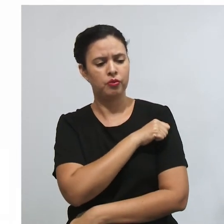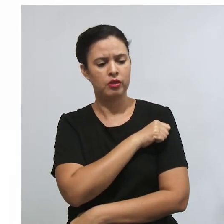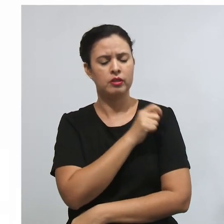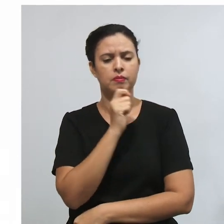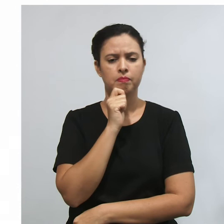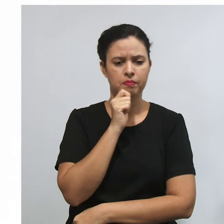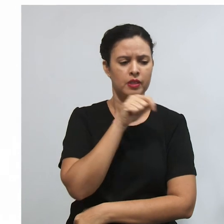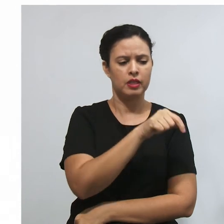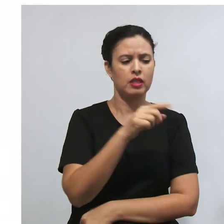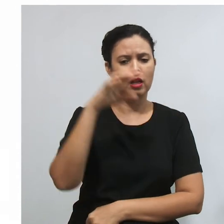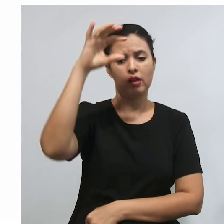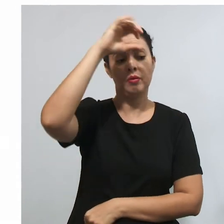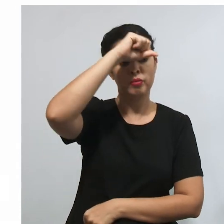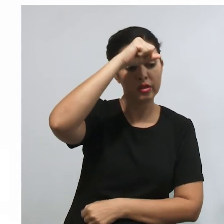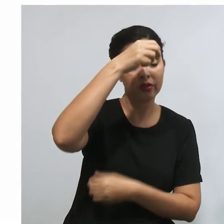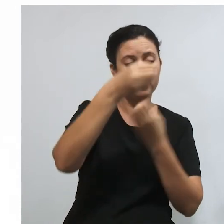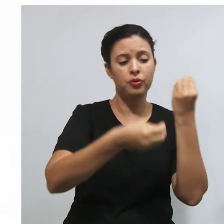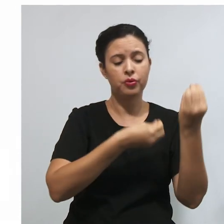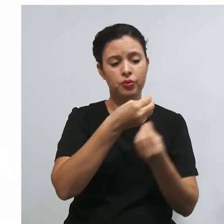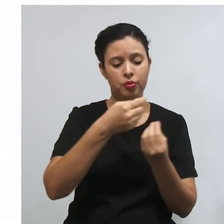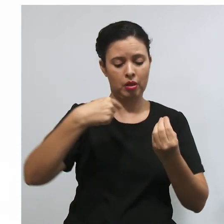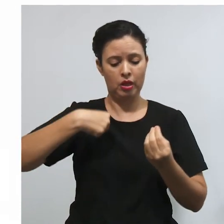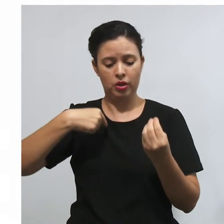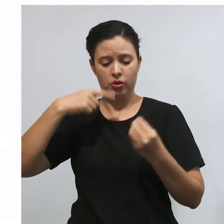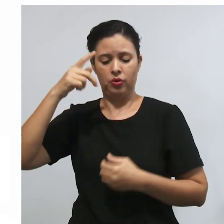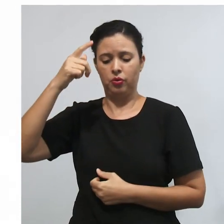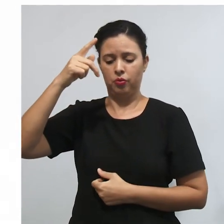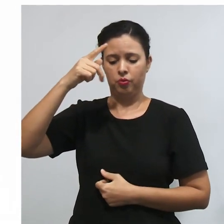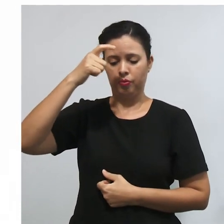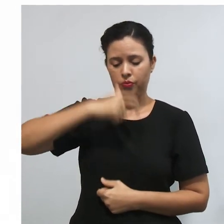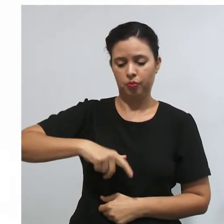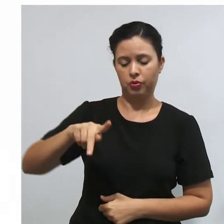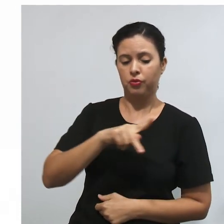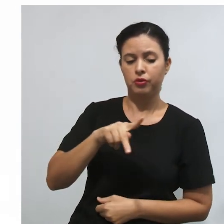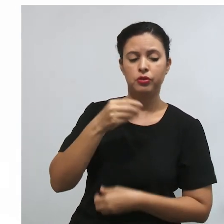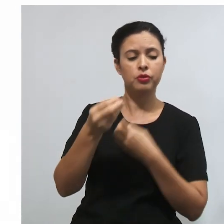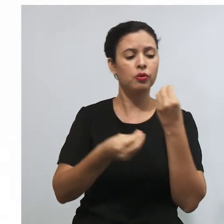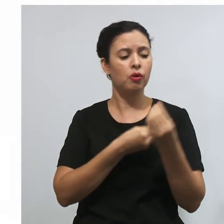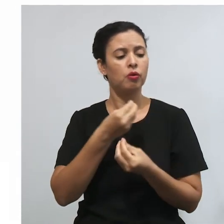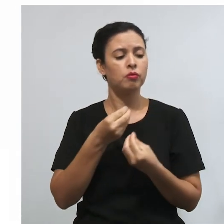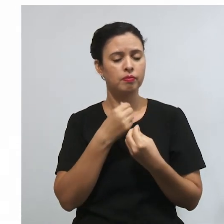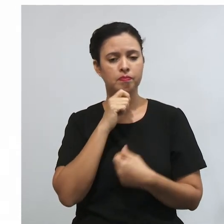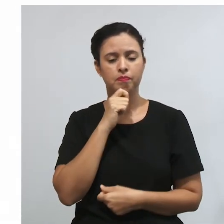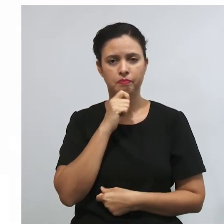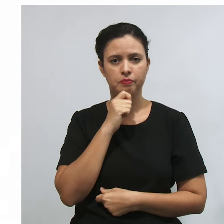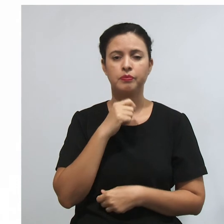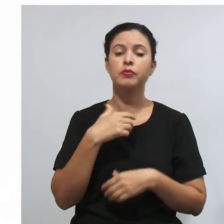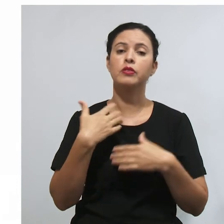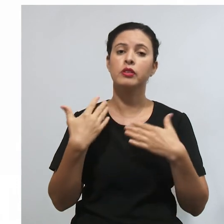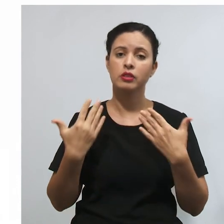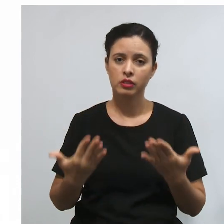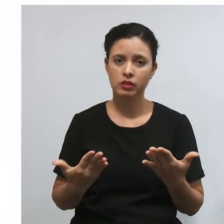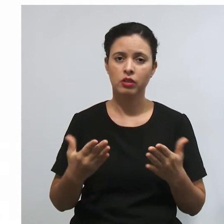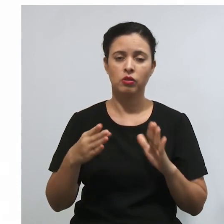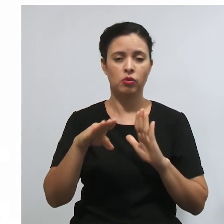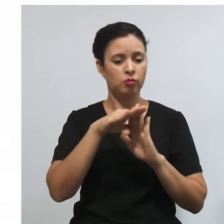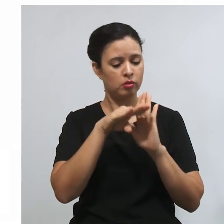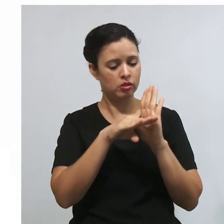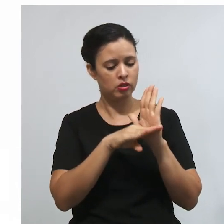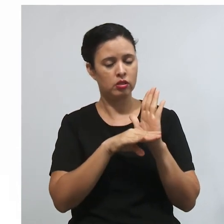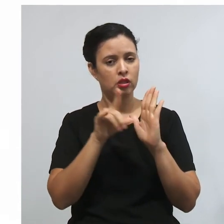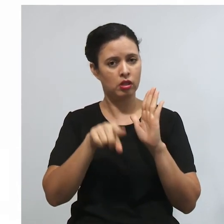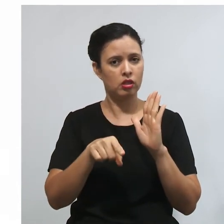torno desse trabalho realizado dentro do seu planejamento. Para que o planejamento ele sempre vai ser pensado como